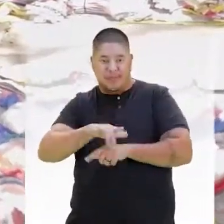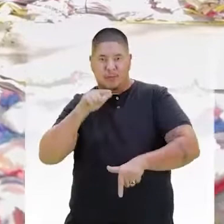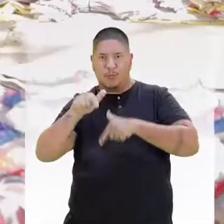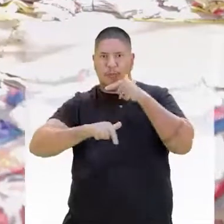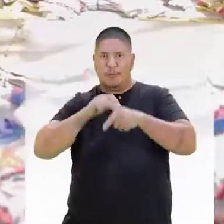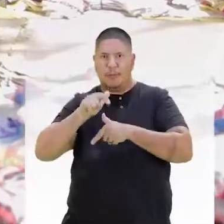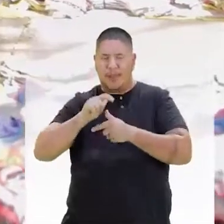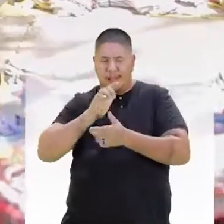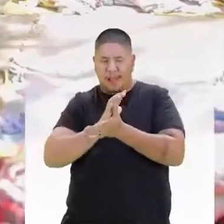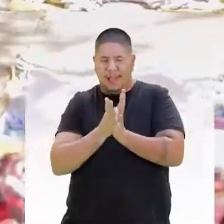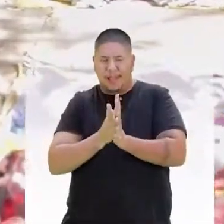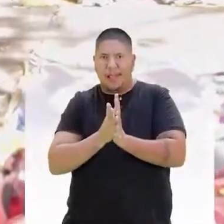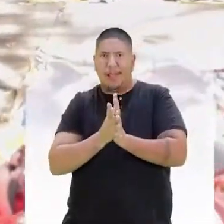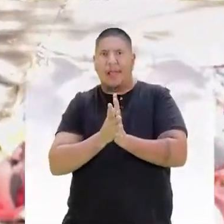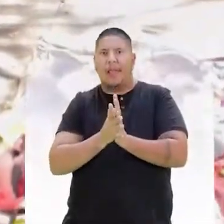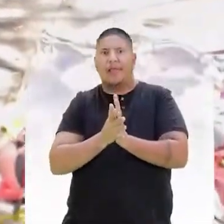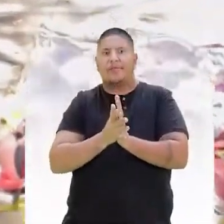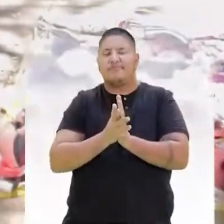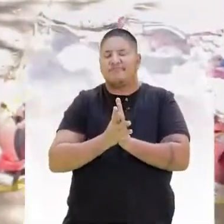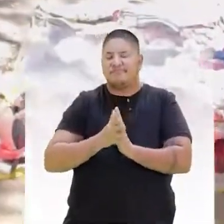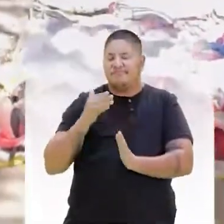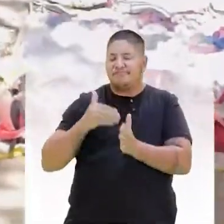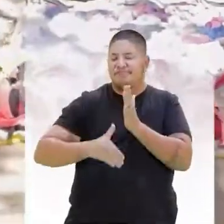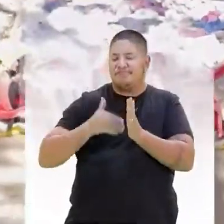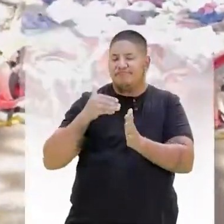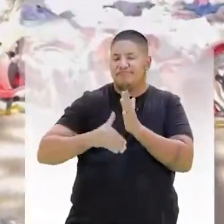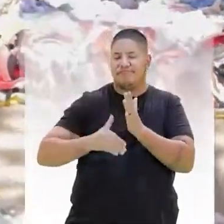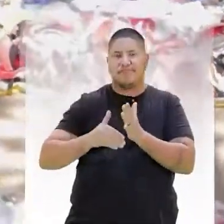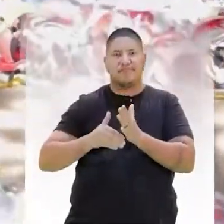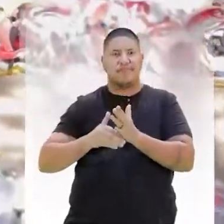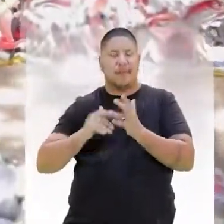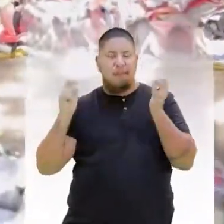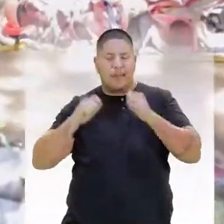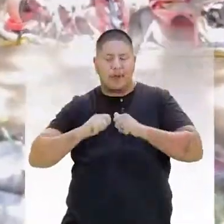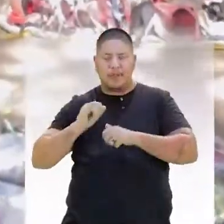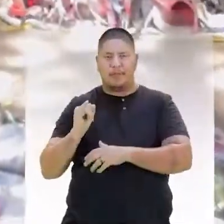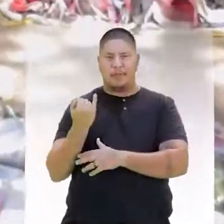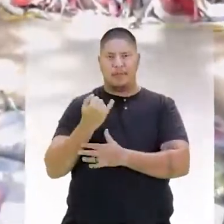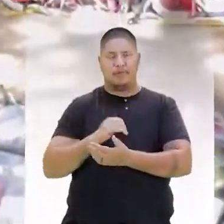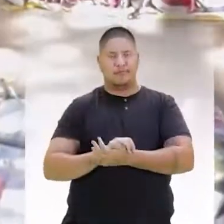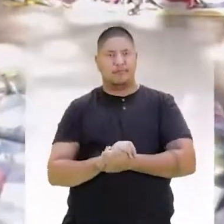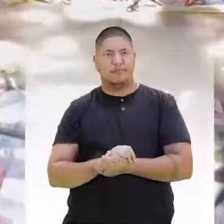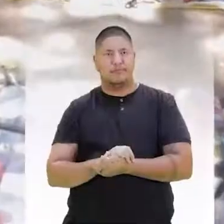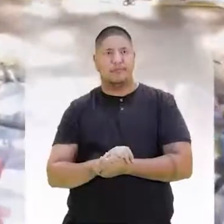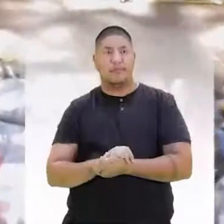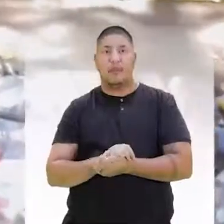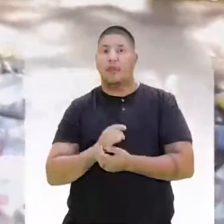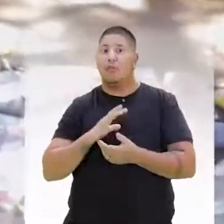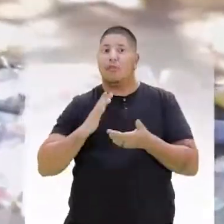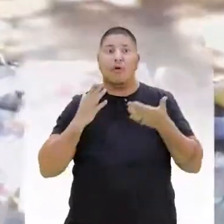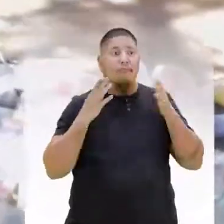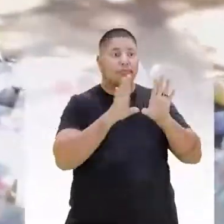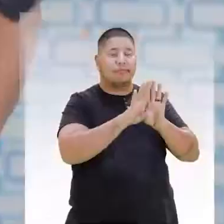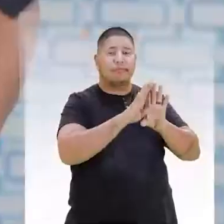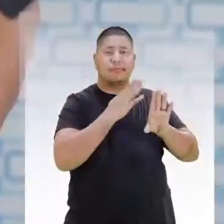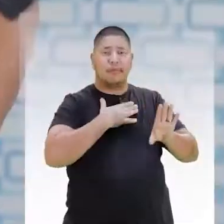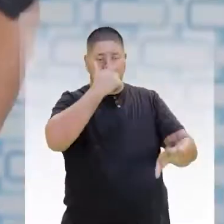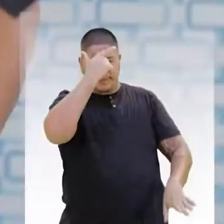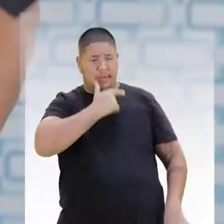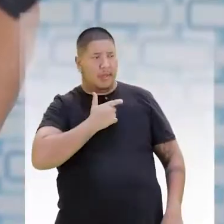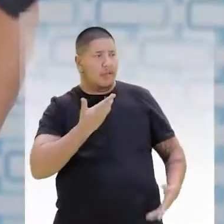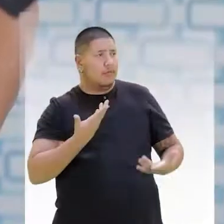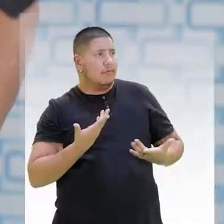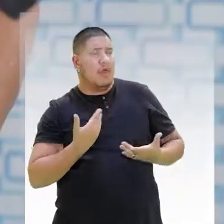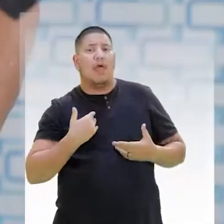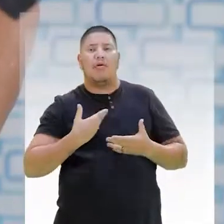essa discriminação limita potenciais e oportunidades. Simplesmente fecharam a porta na minha cara, entendeu?